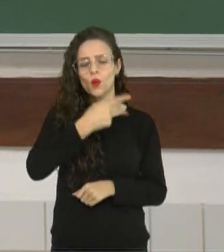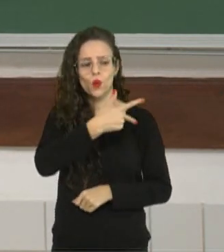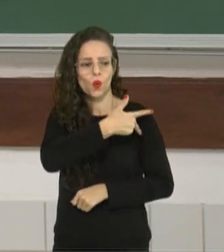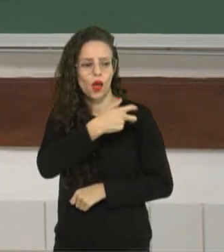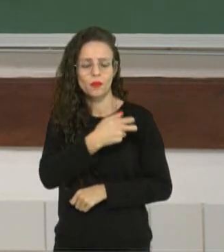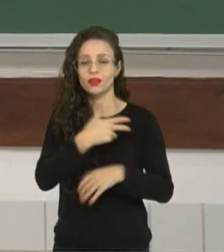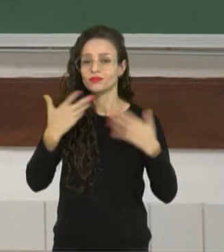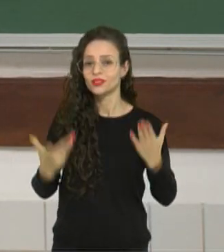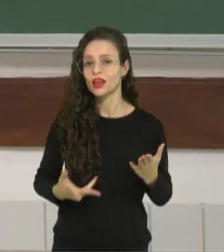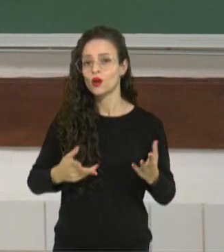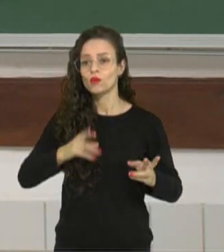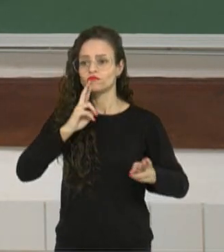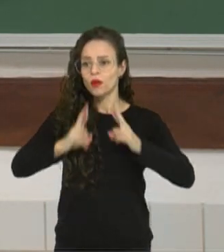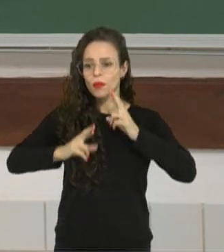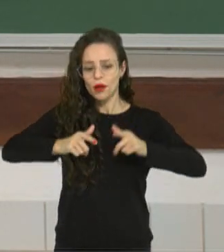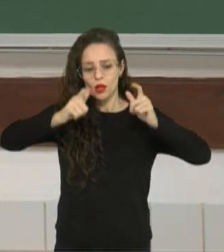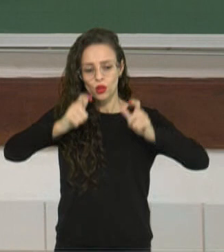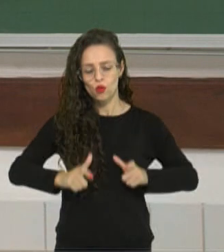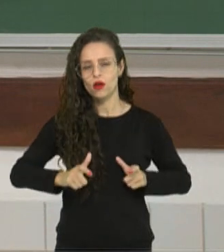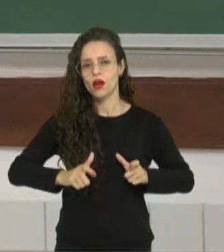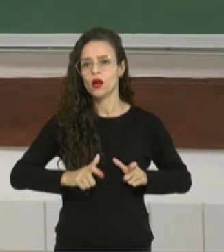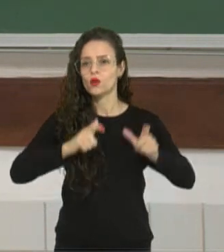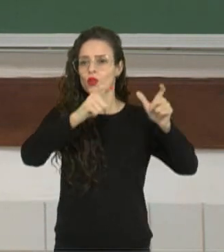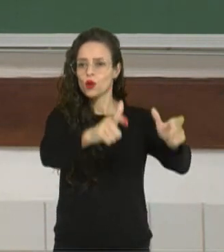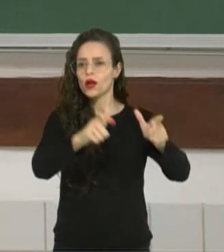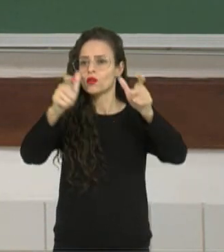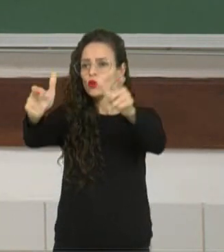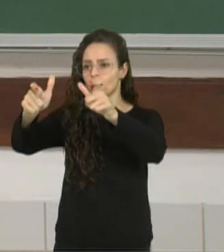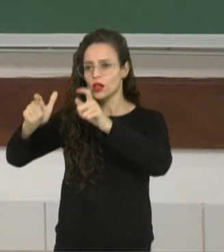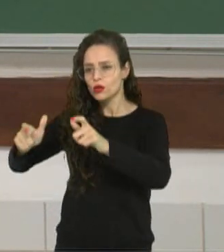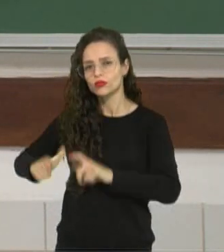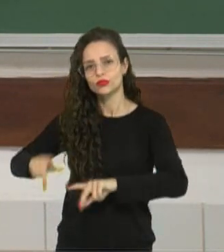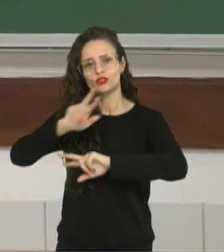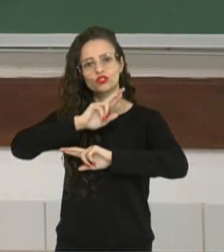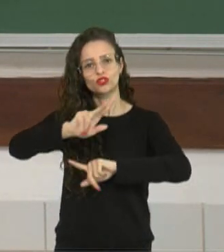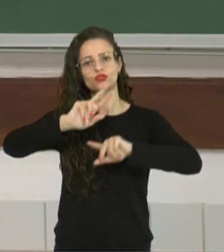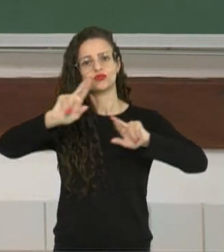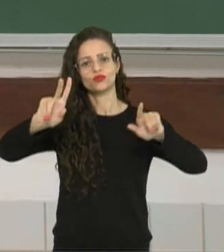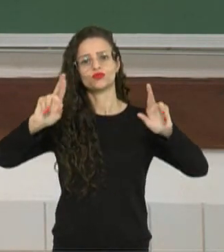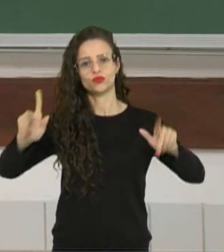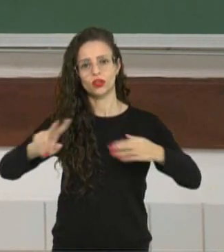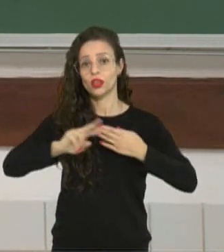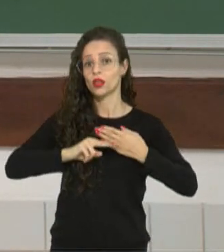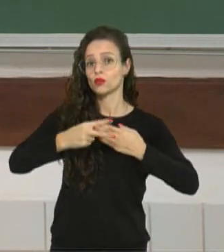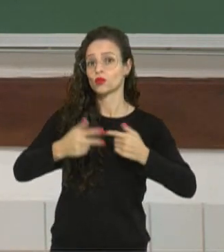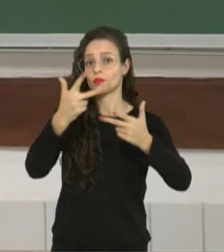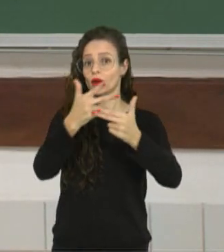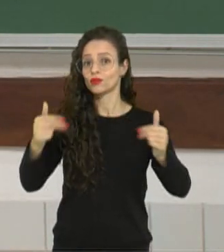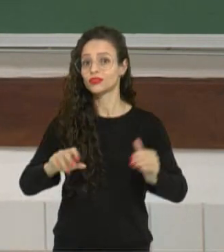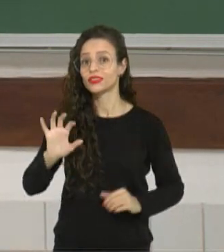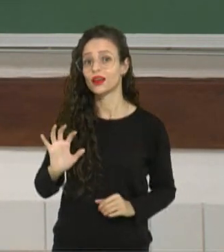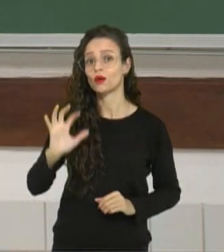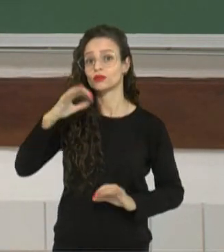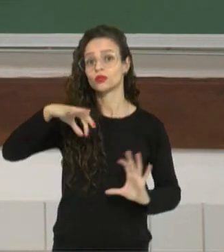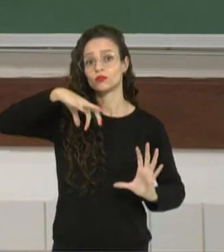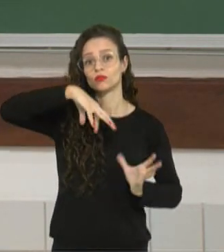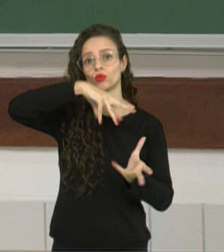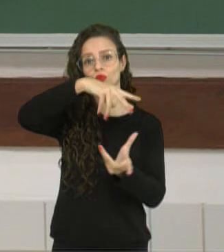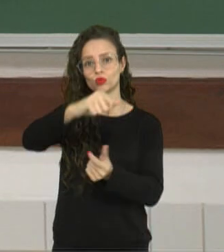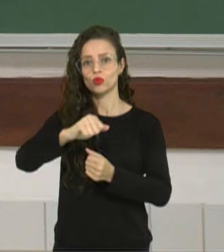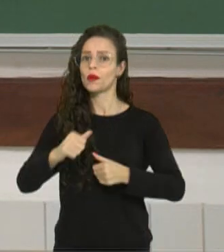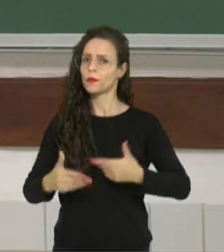há respostas locais diferentes para cada um dos efeitos de algo global. Então, a gente tem